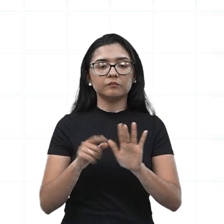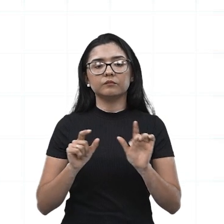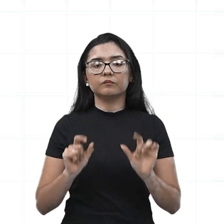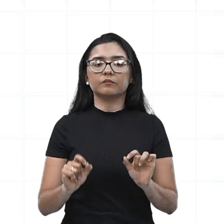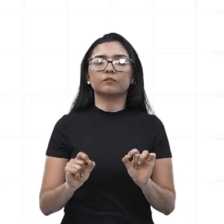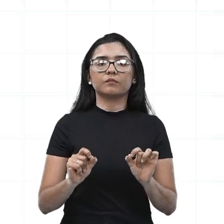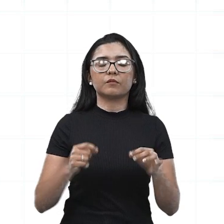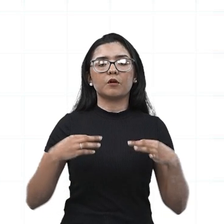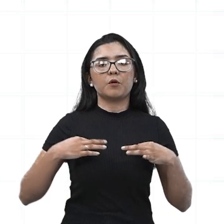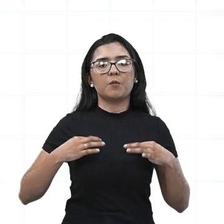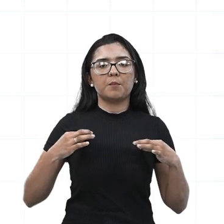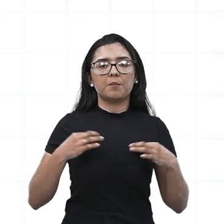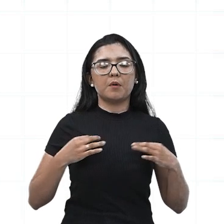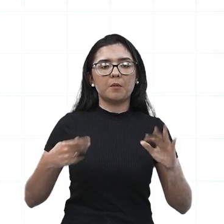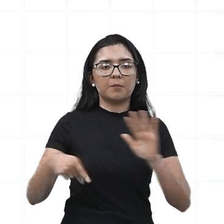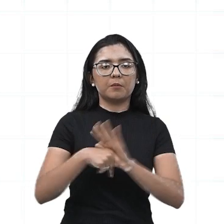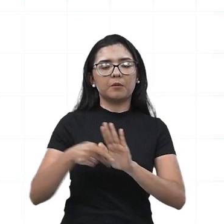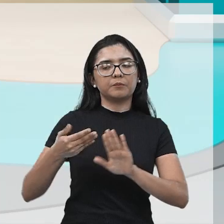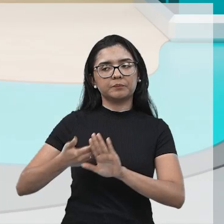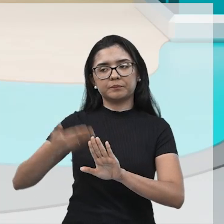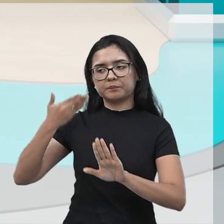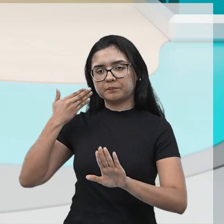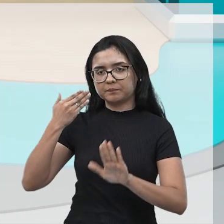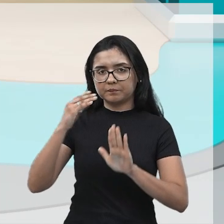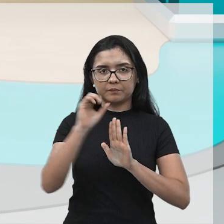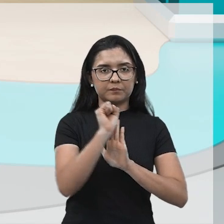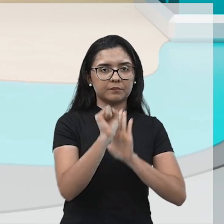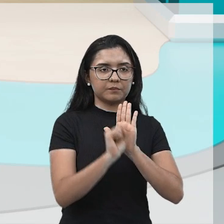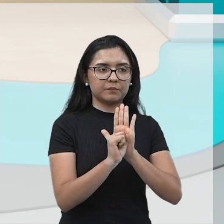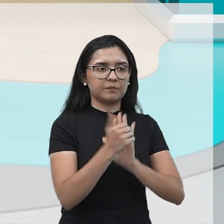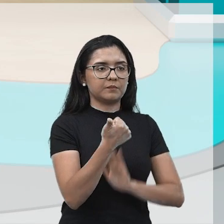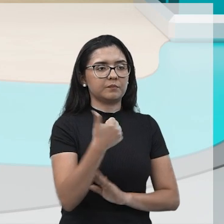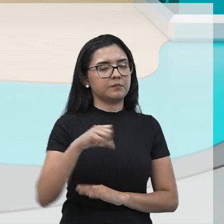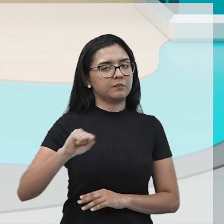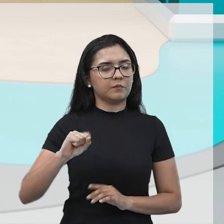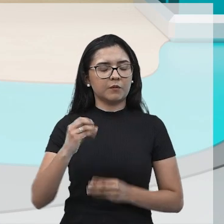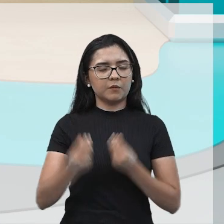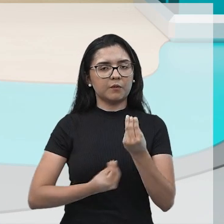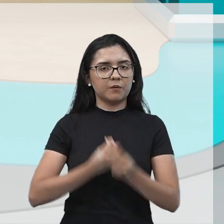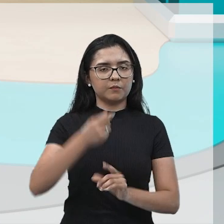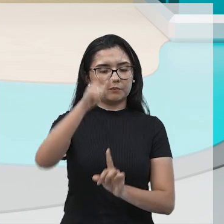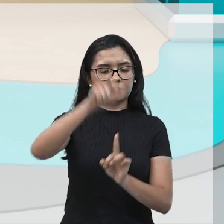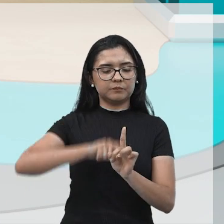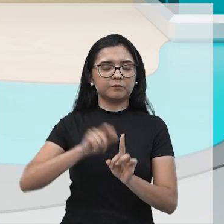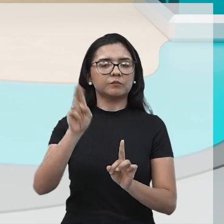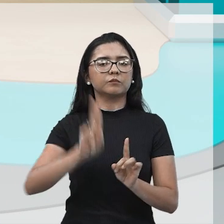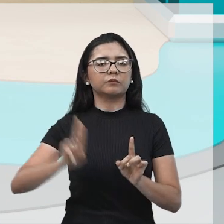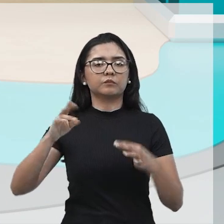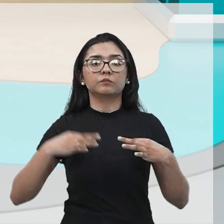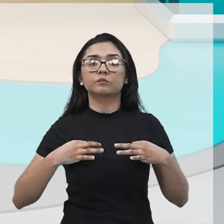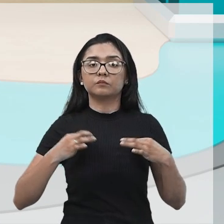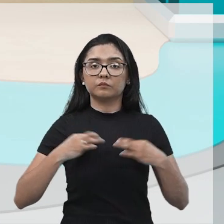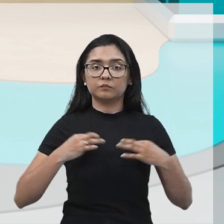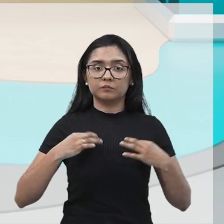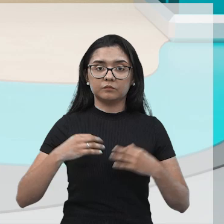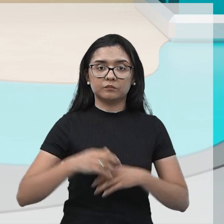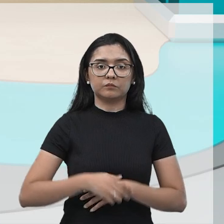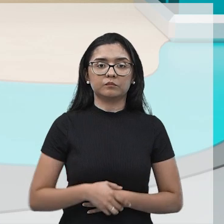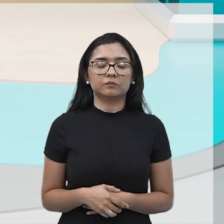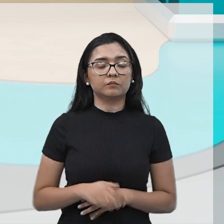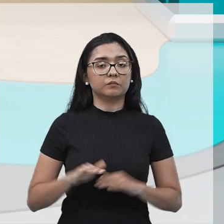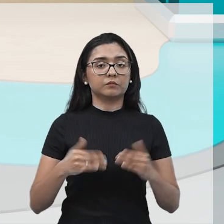um vestuário lá do século XVIII, como é que esses personagens se vestiam. Então, se